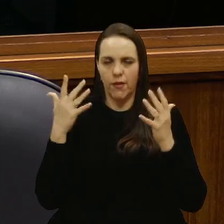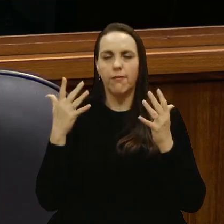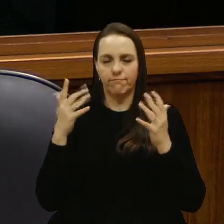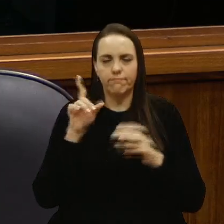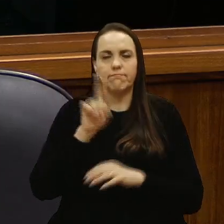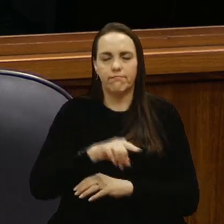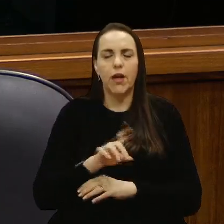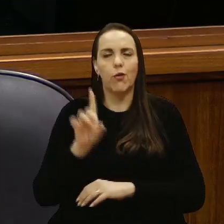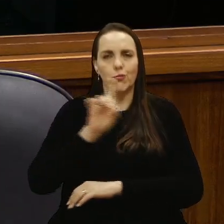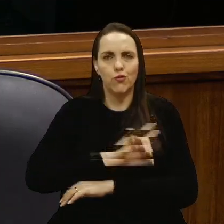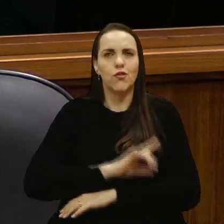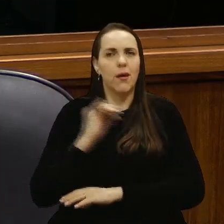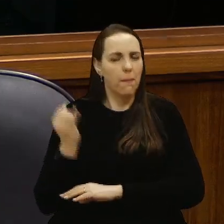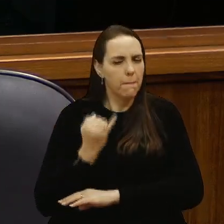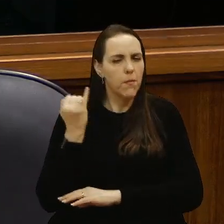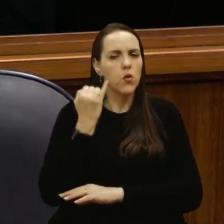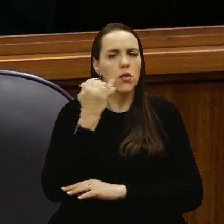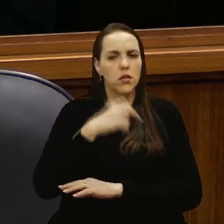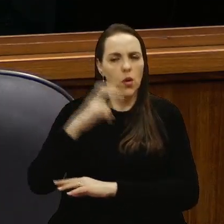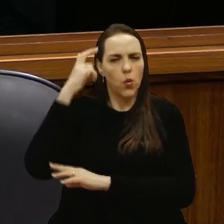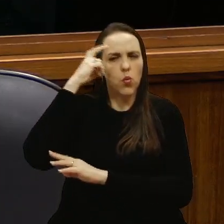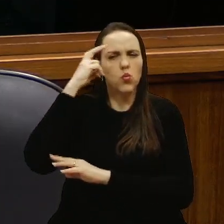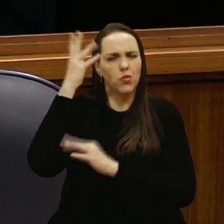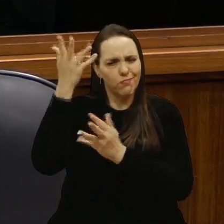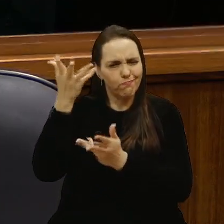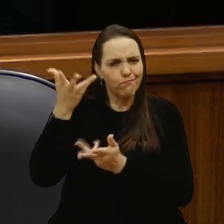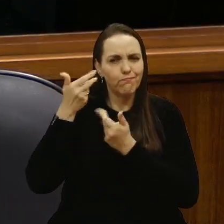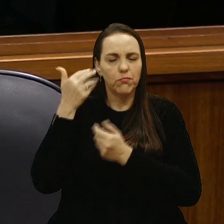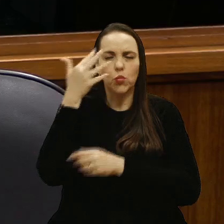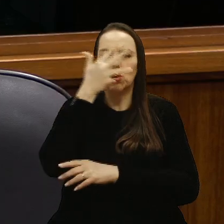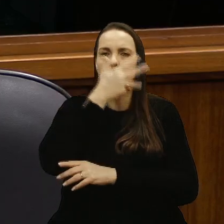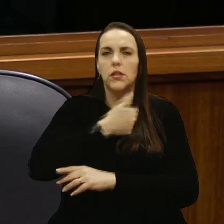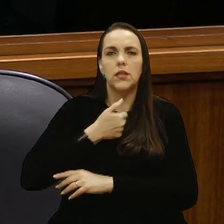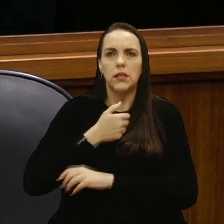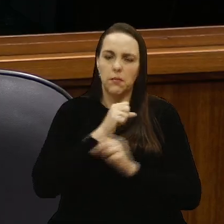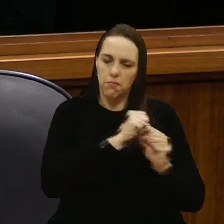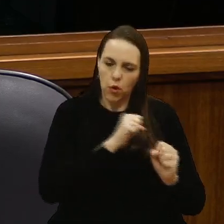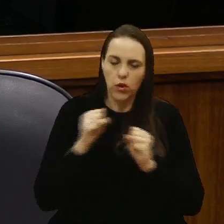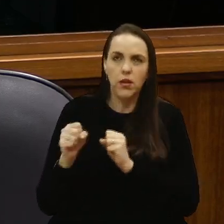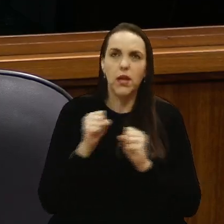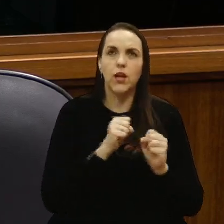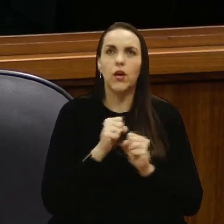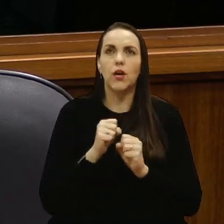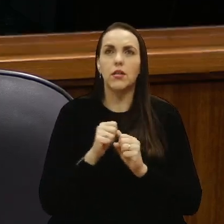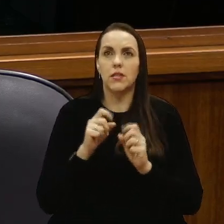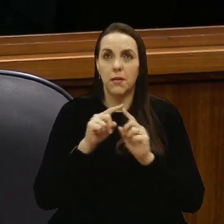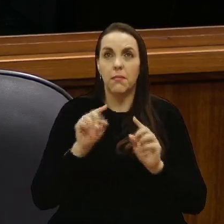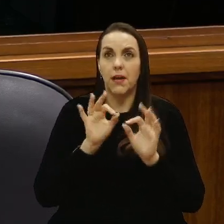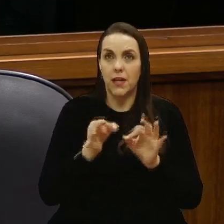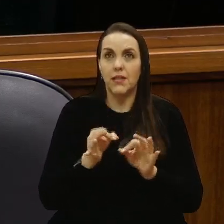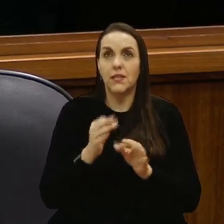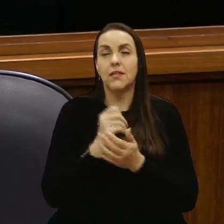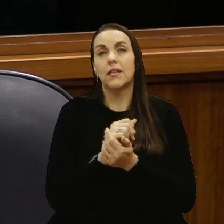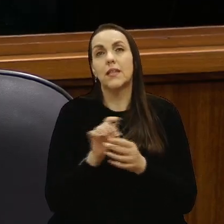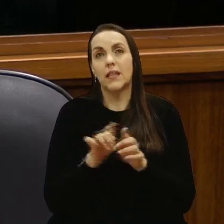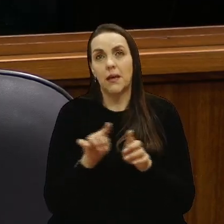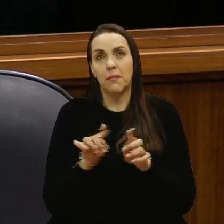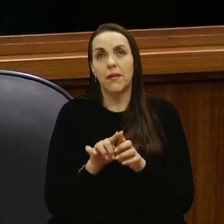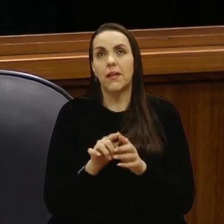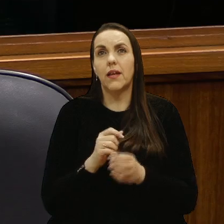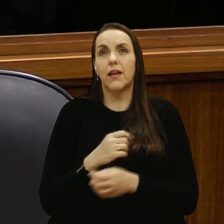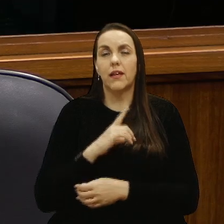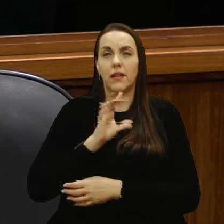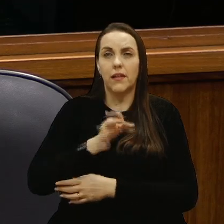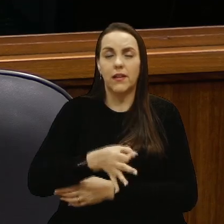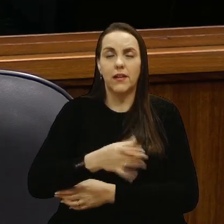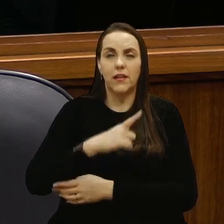de celebração de uma cultura rica, bonita, potente, mas é também, sobretudo, um dia de